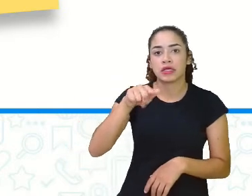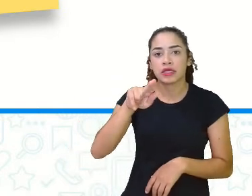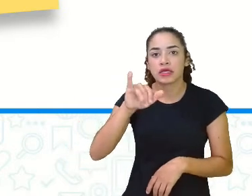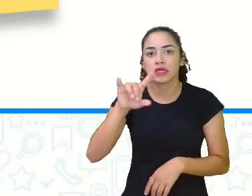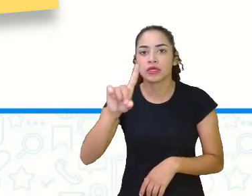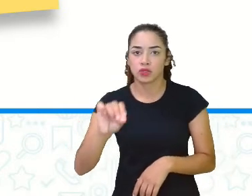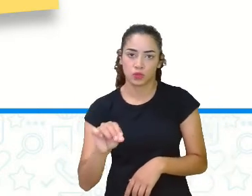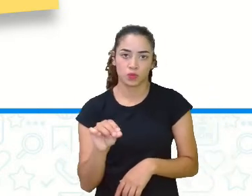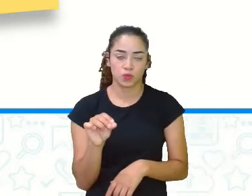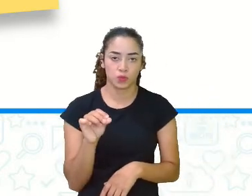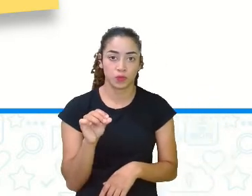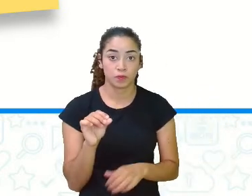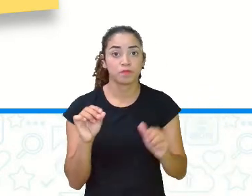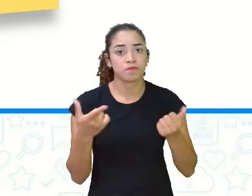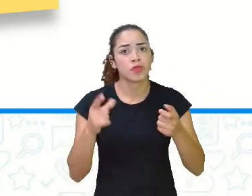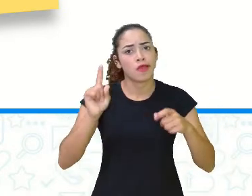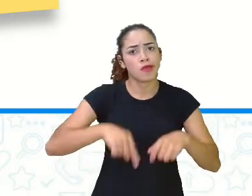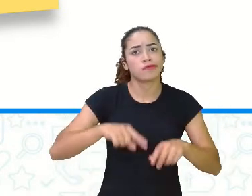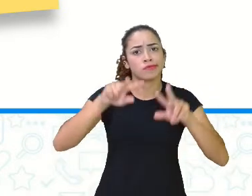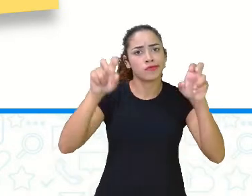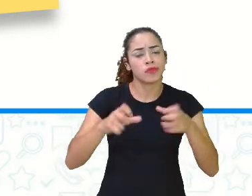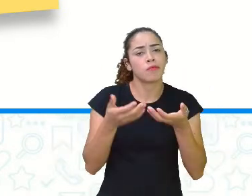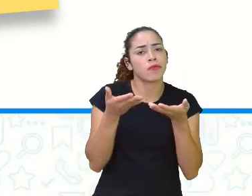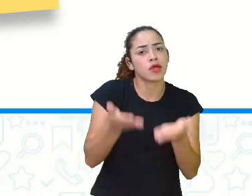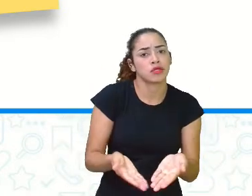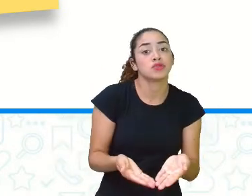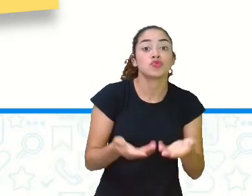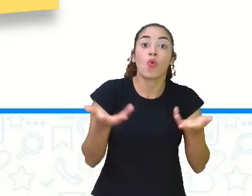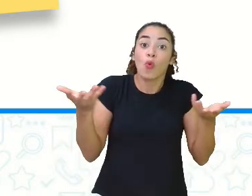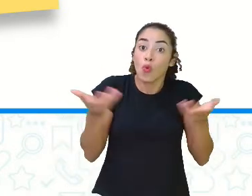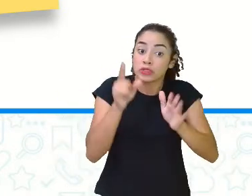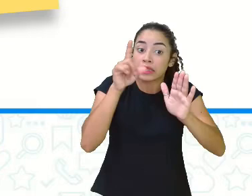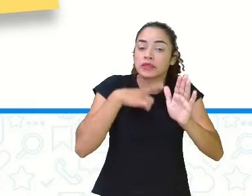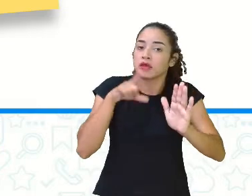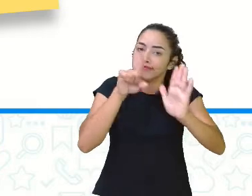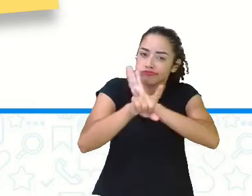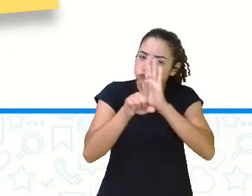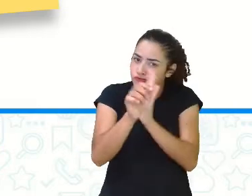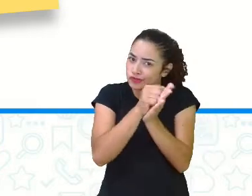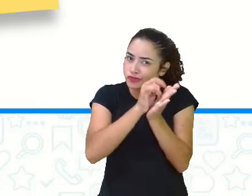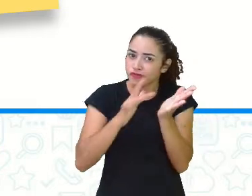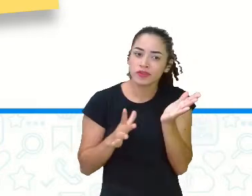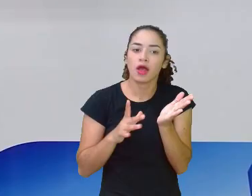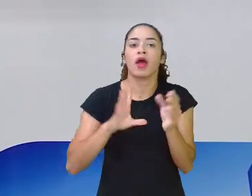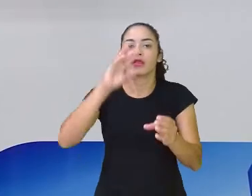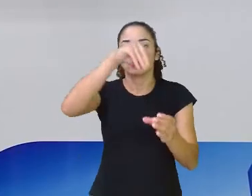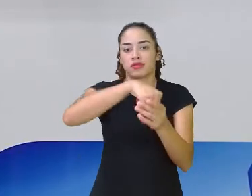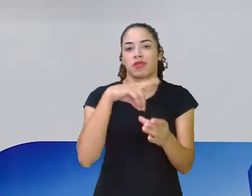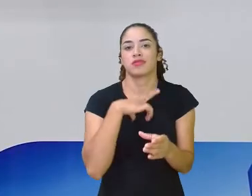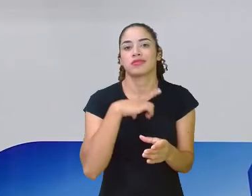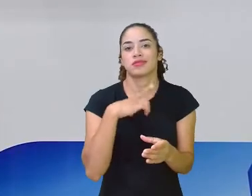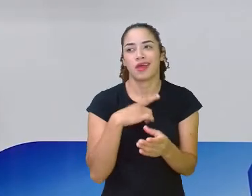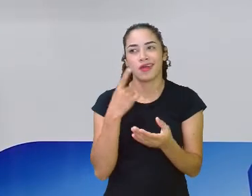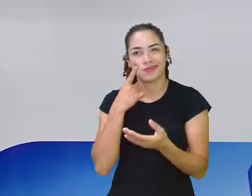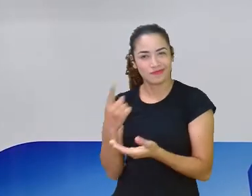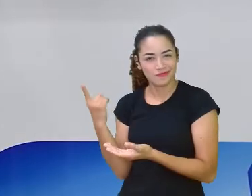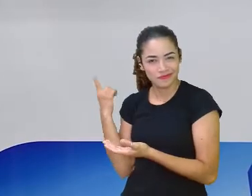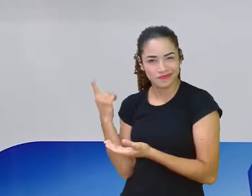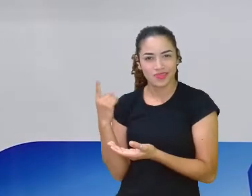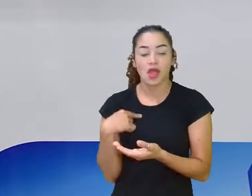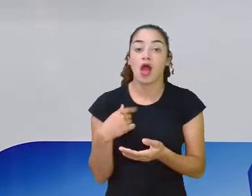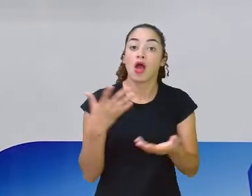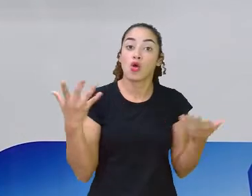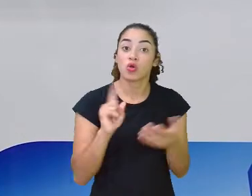está falando, e os probleminhas de hoje vão envolver isso. A gente vai quantificar aqui a quantidade de líquidos